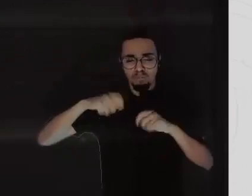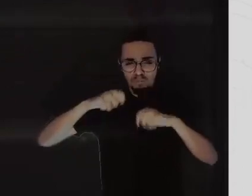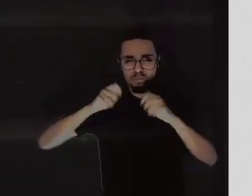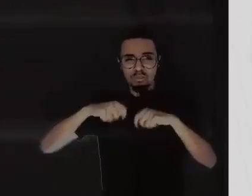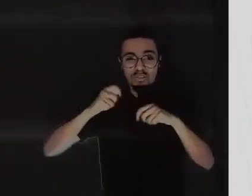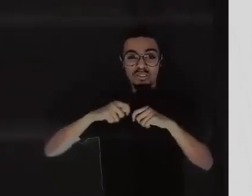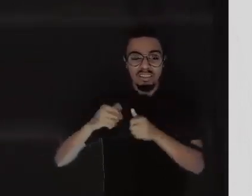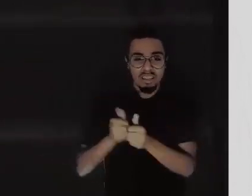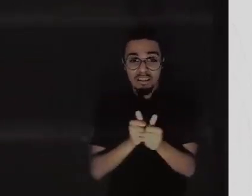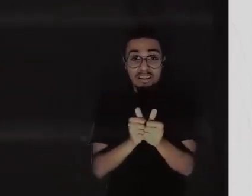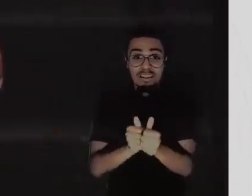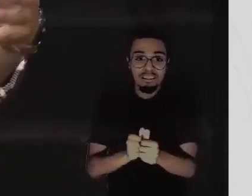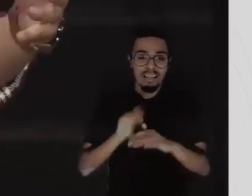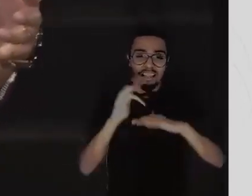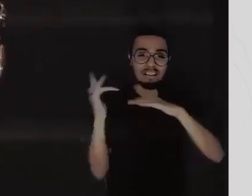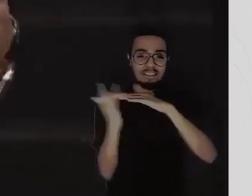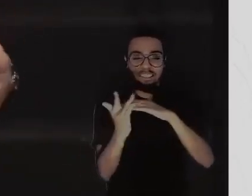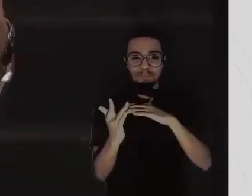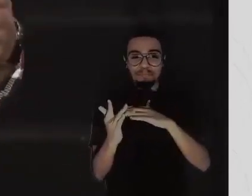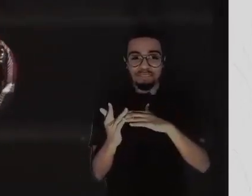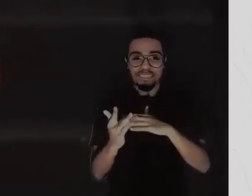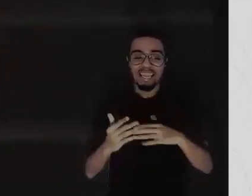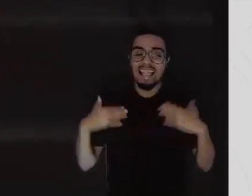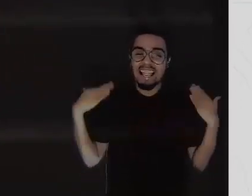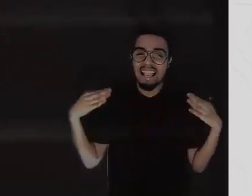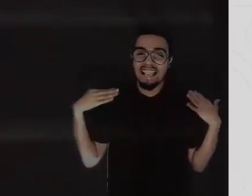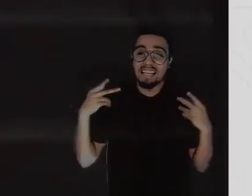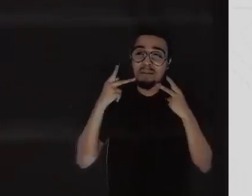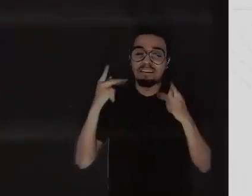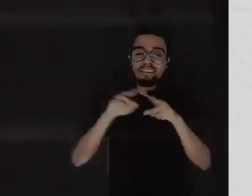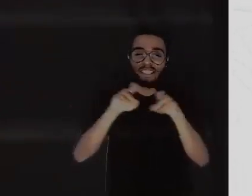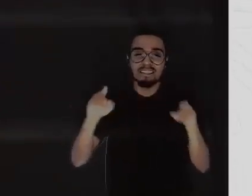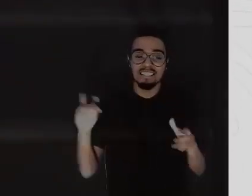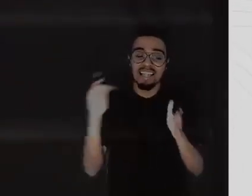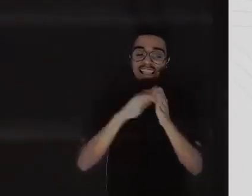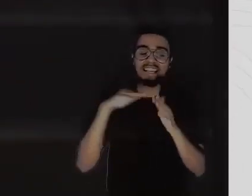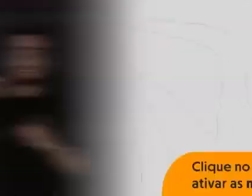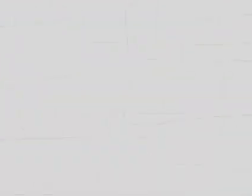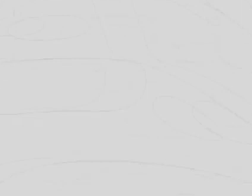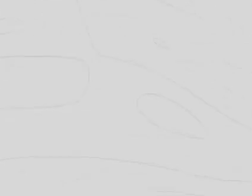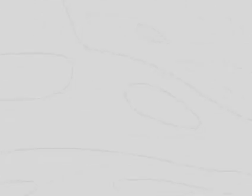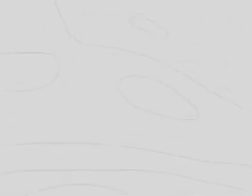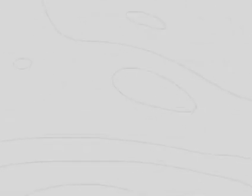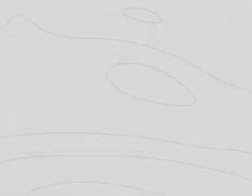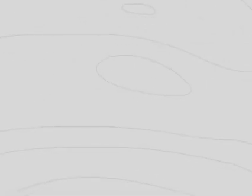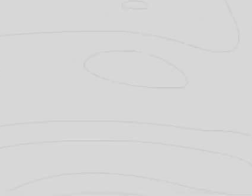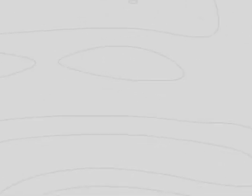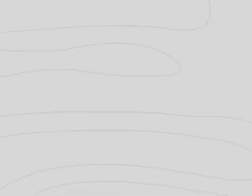siga nas redes sociais. Será uma alegria dividir a palavra de Deus com você. Até a próxima.